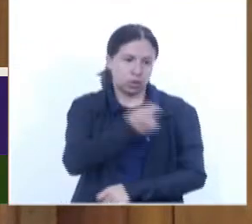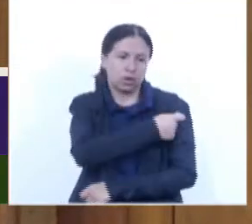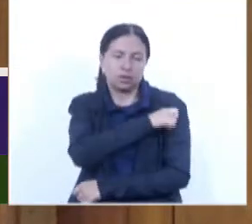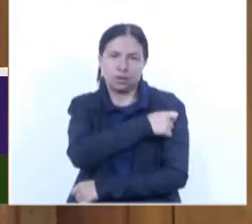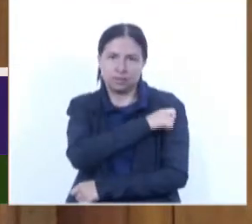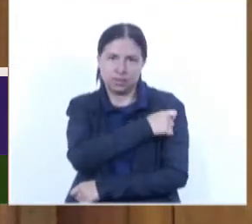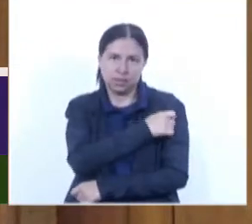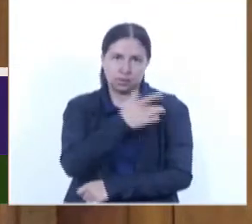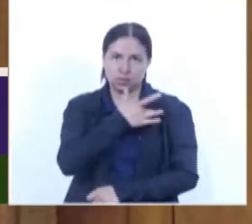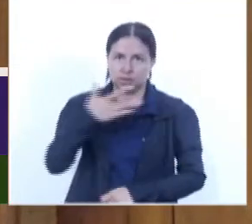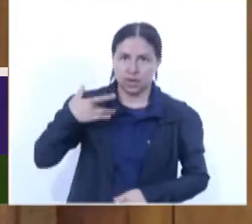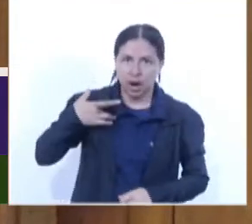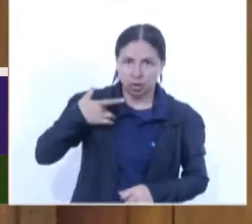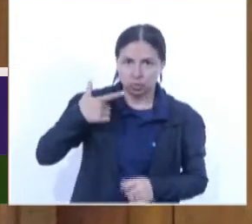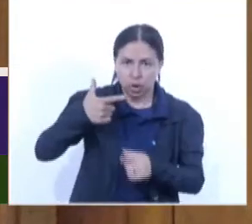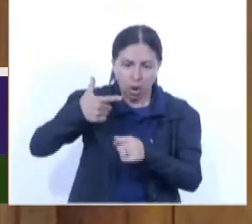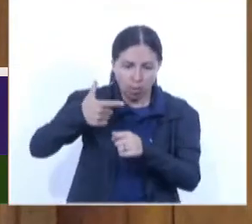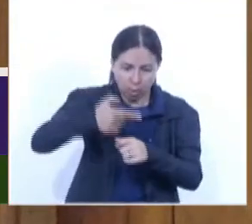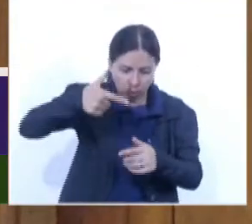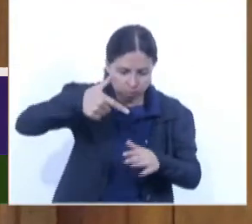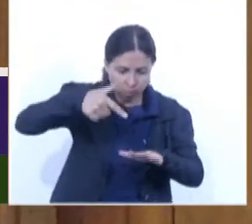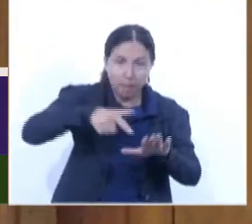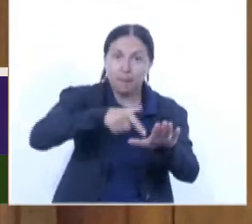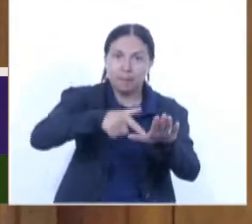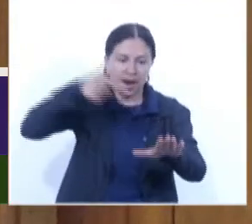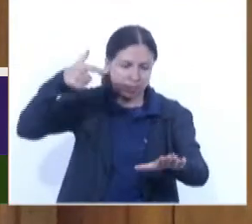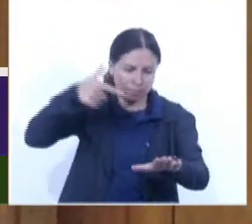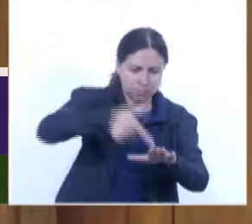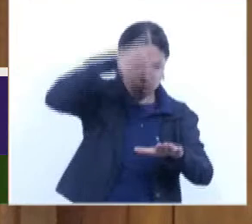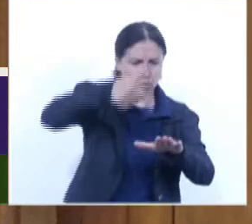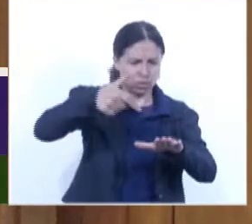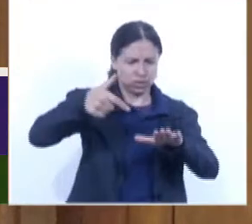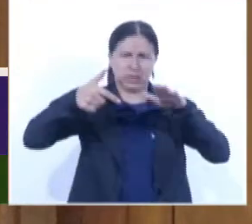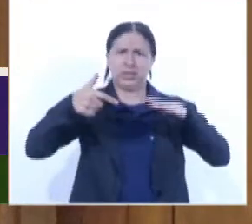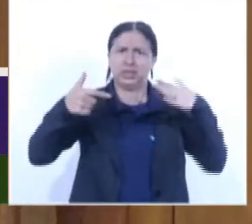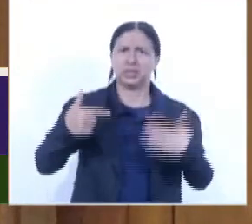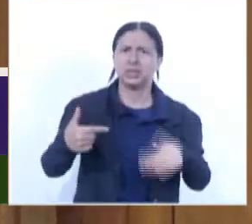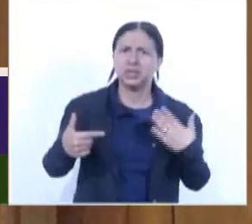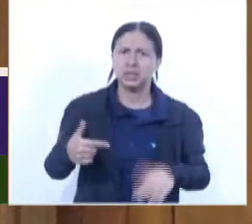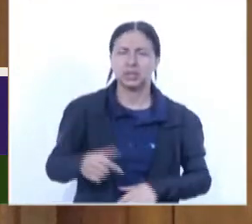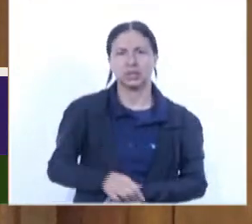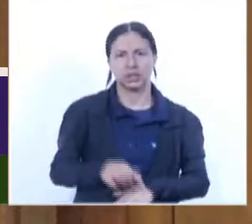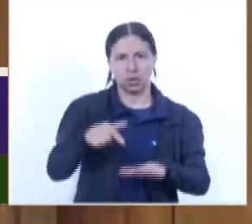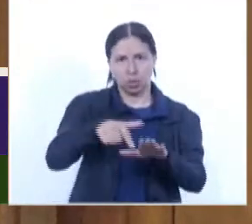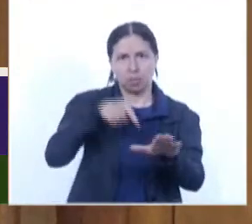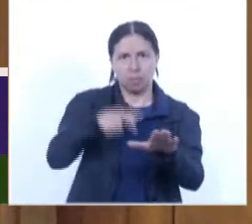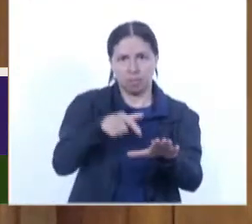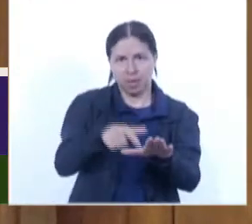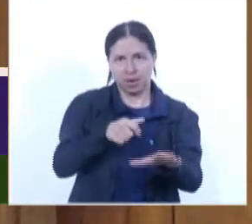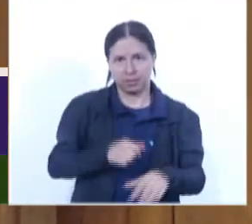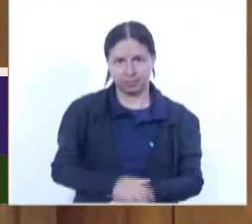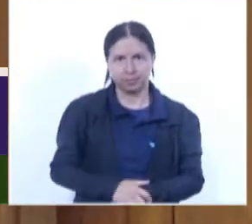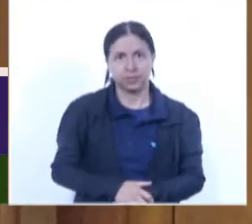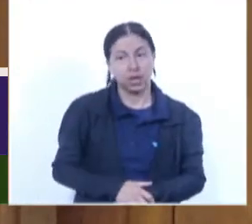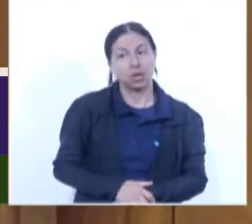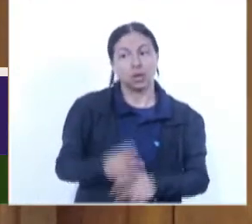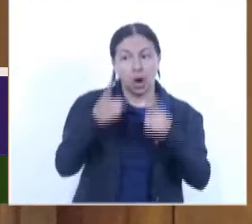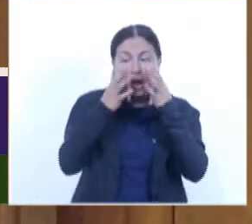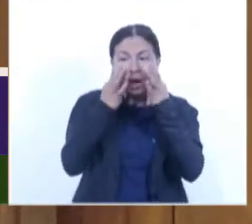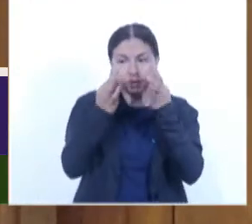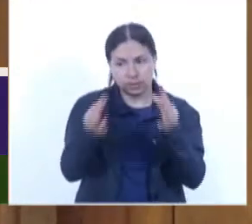é importante que a gente tenha muito atento com esses clubes de tiro Especialmente